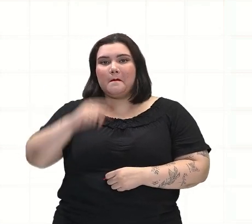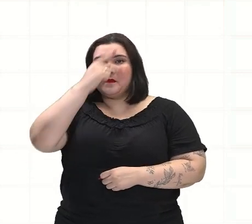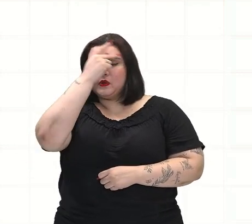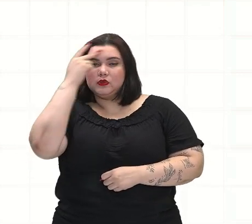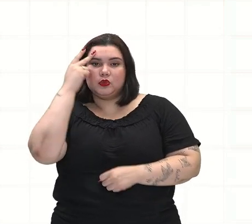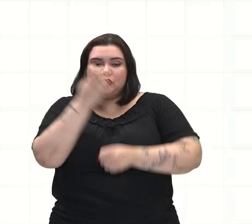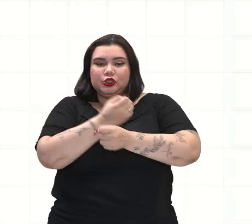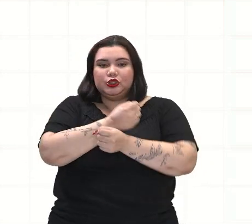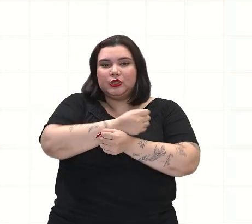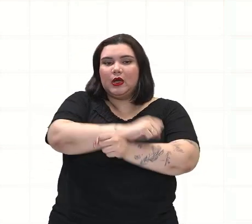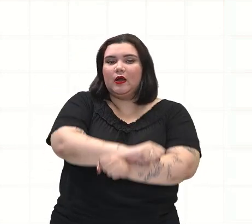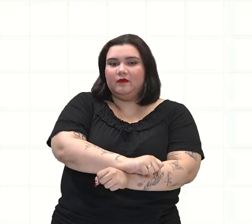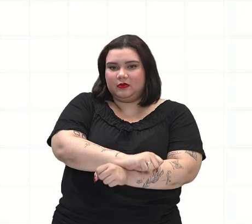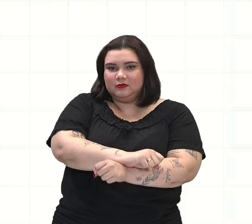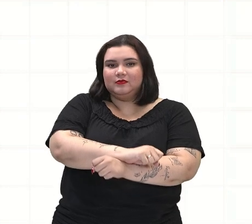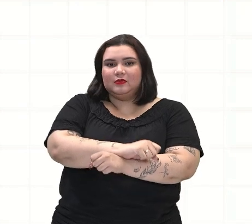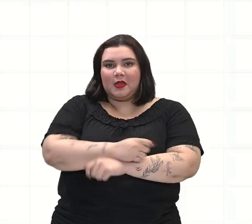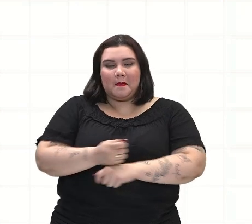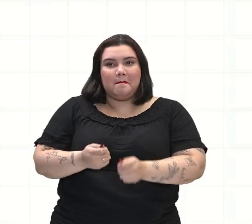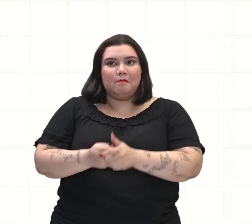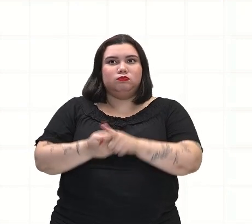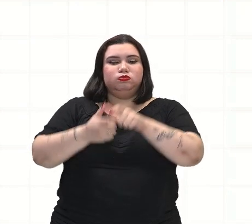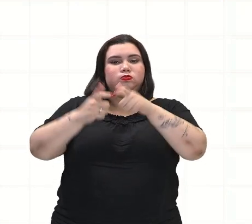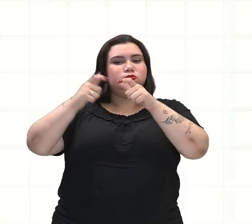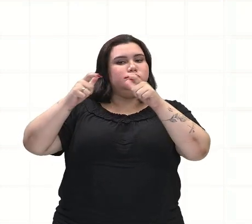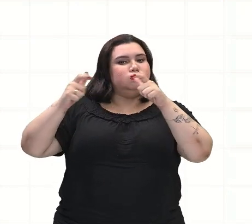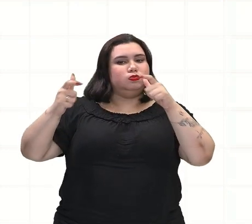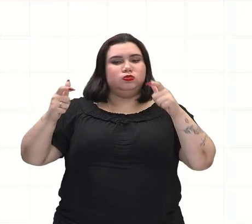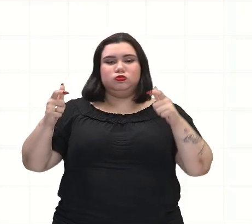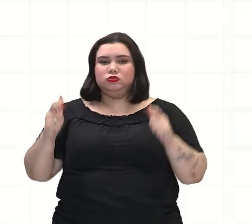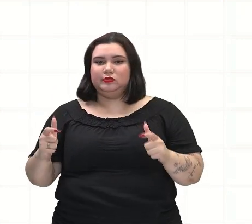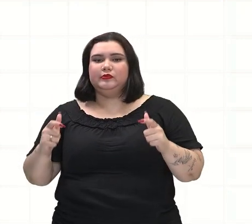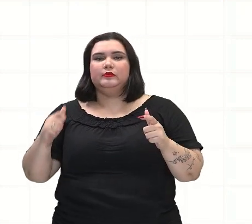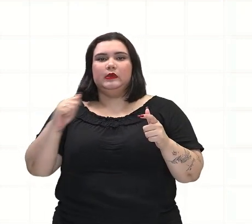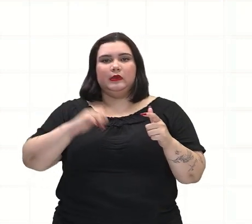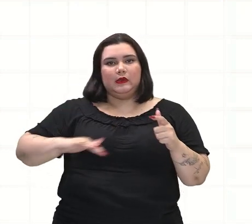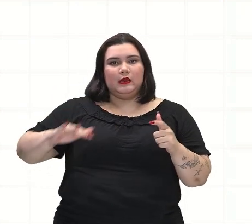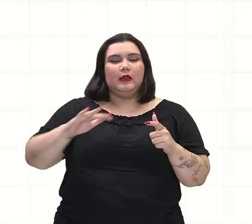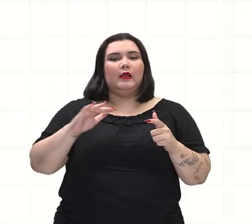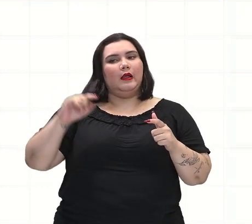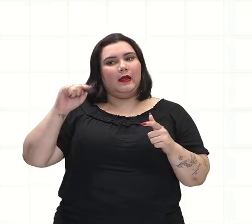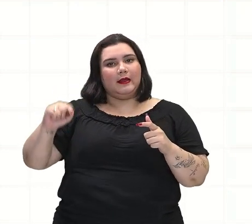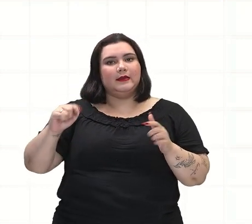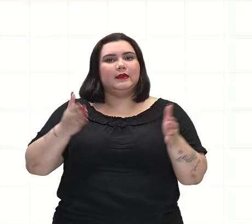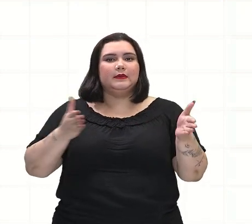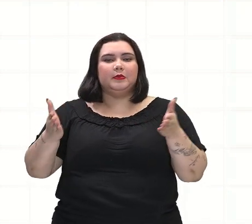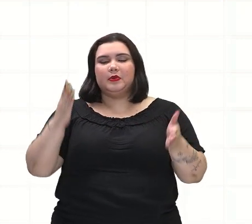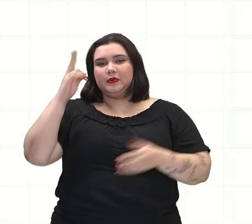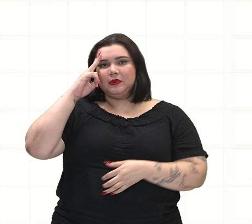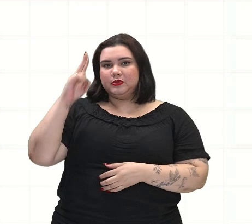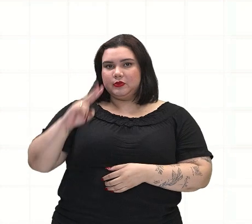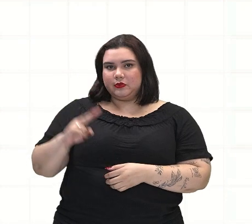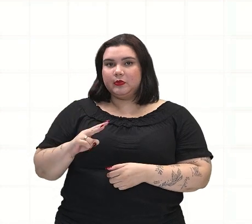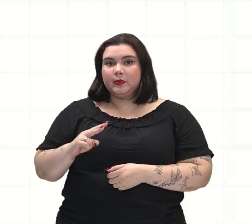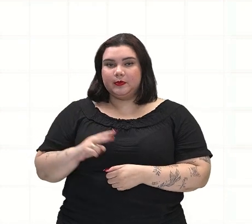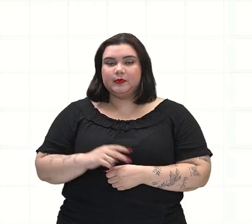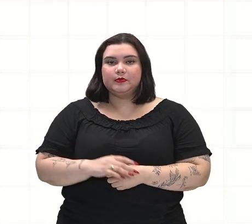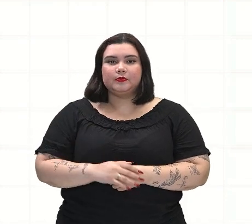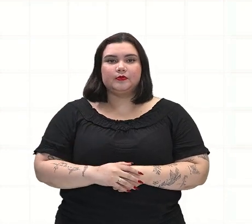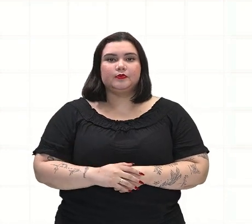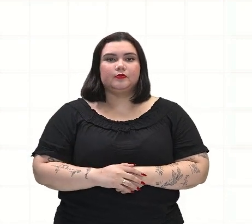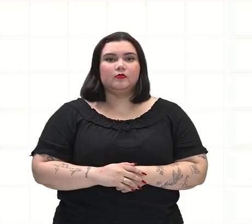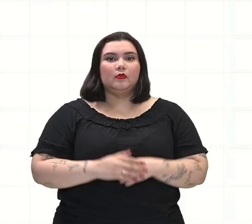Talvez a maior proporção, né, já vista na história. Olha só,